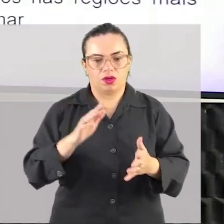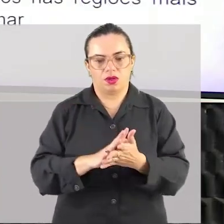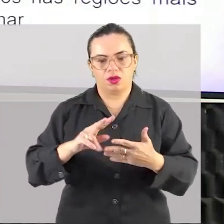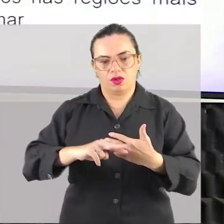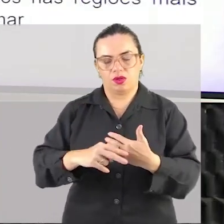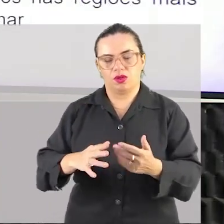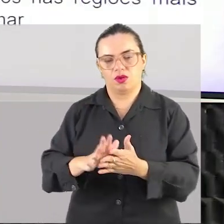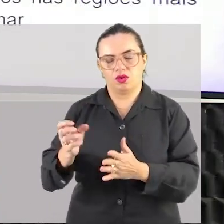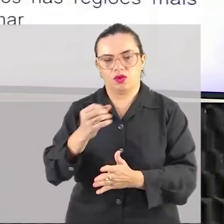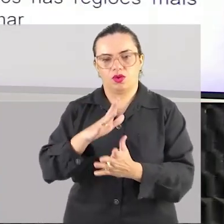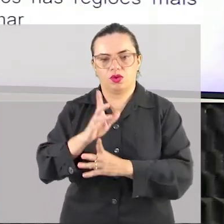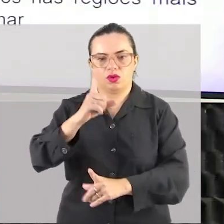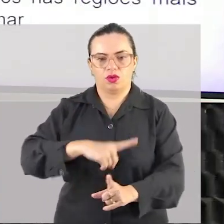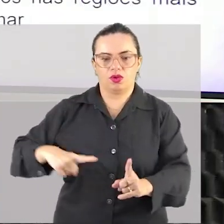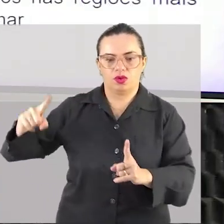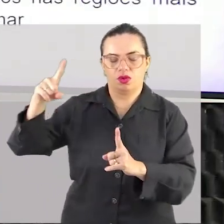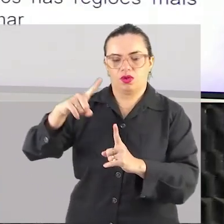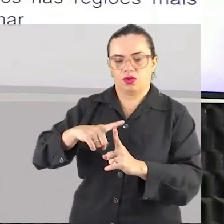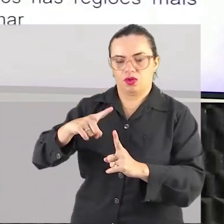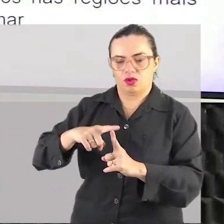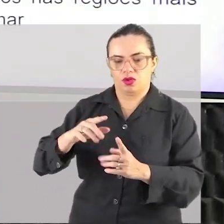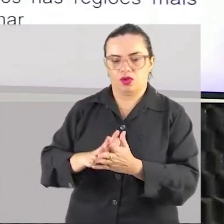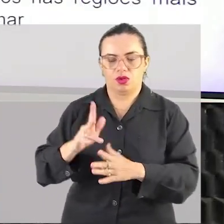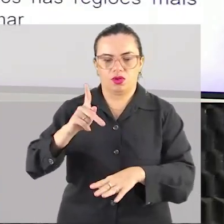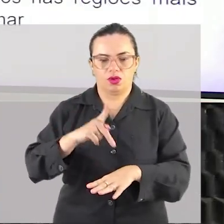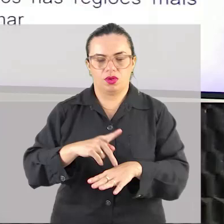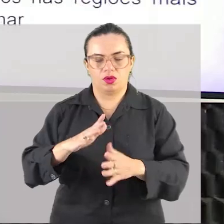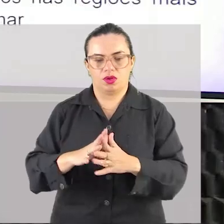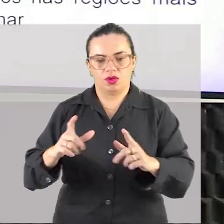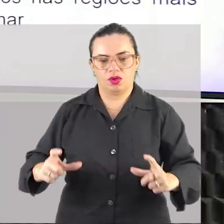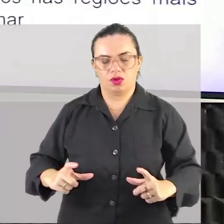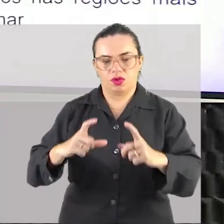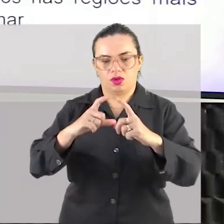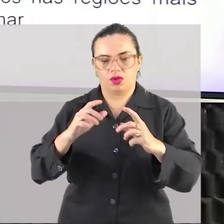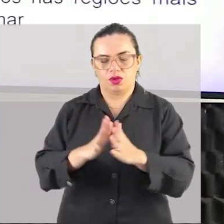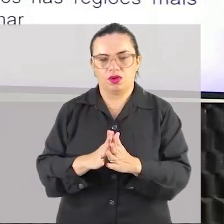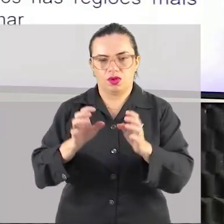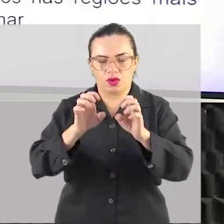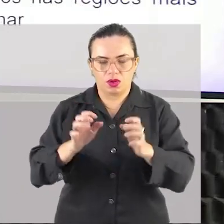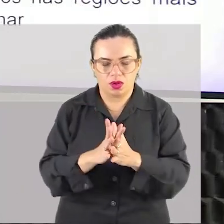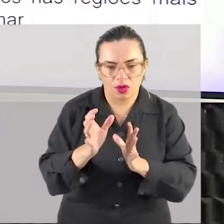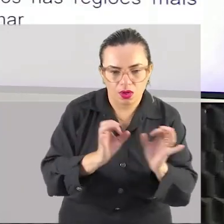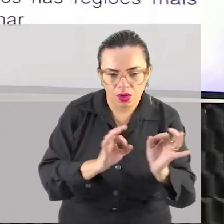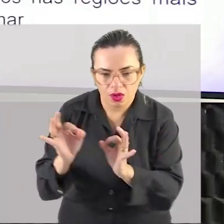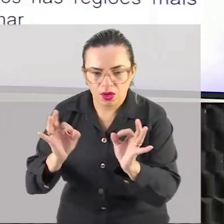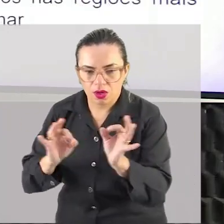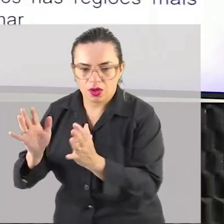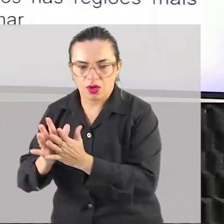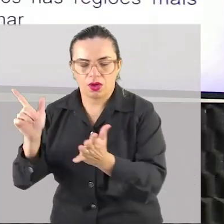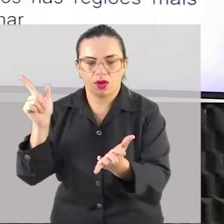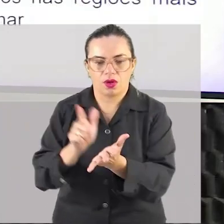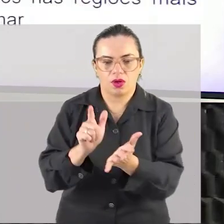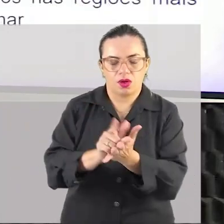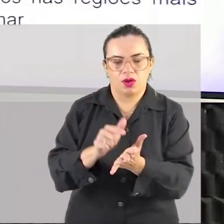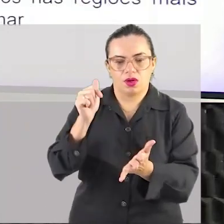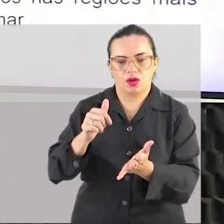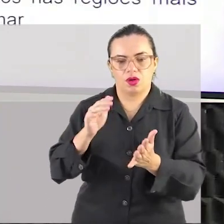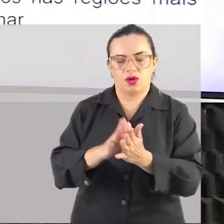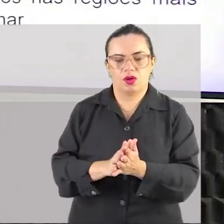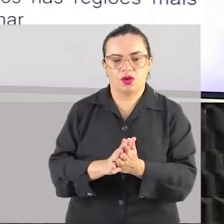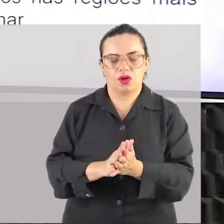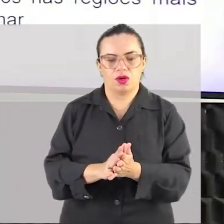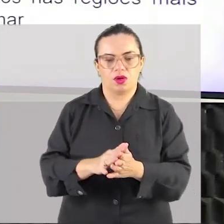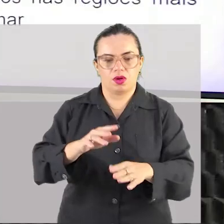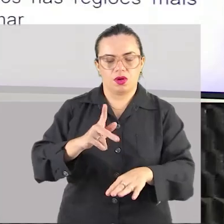um novo tipo de rocha. E para isso, ó, faz um esqueminha aí no teu papel. Eu tenho a rocha magmática, que vem